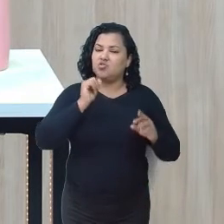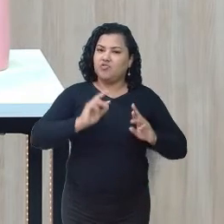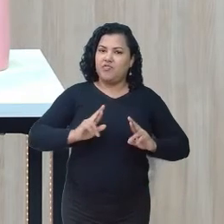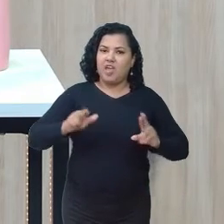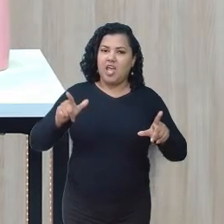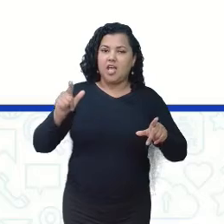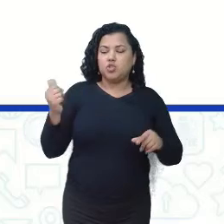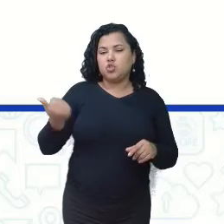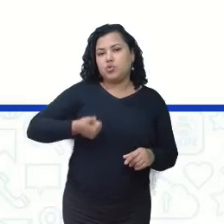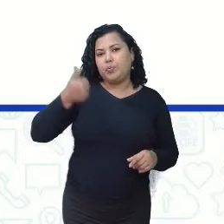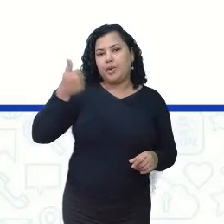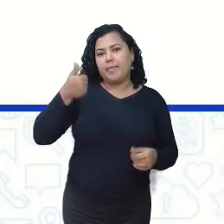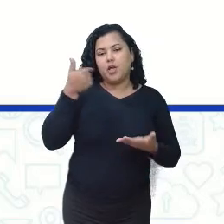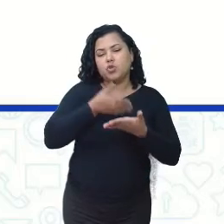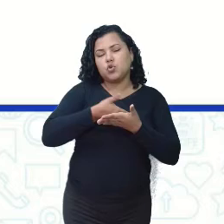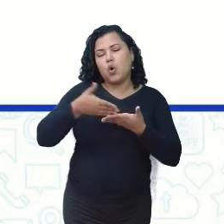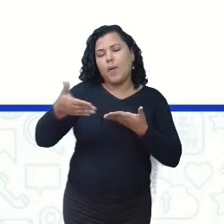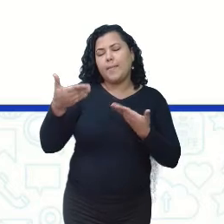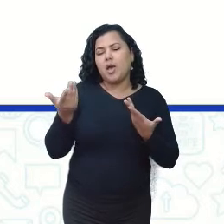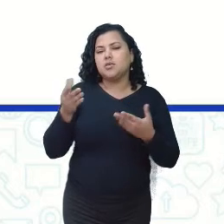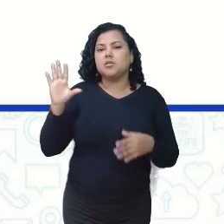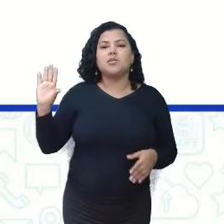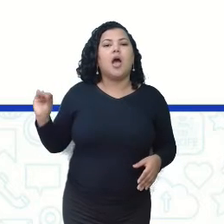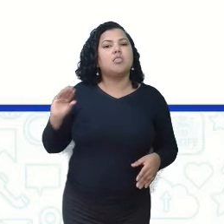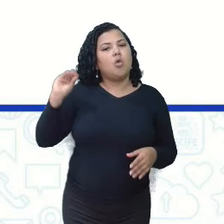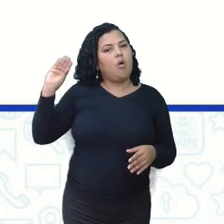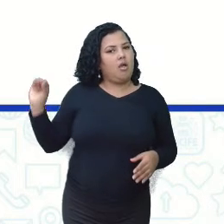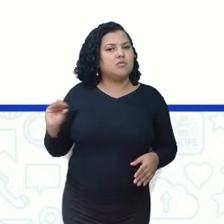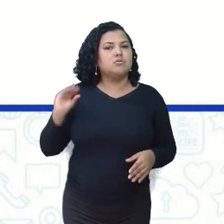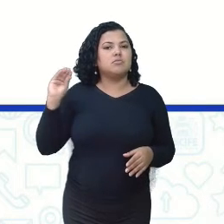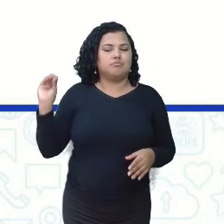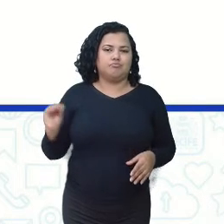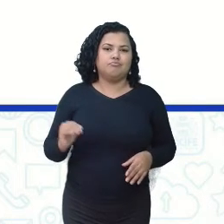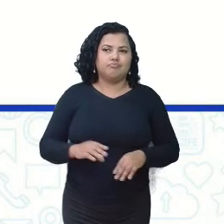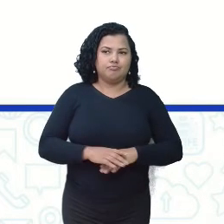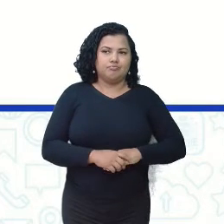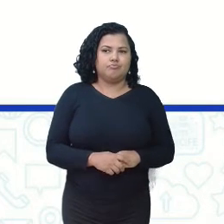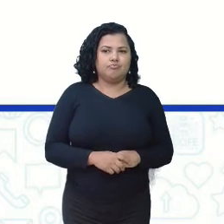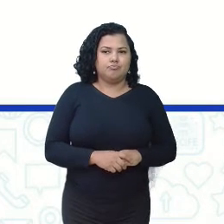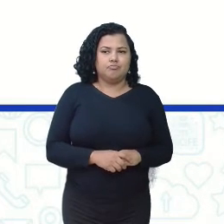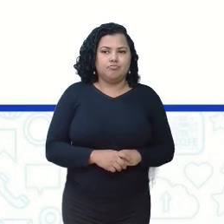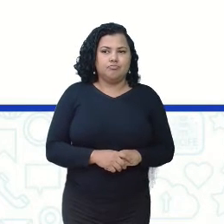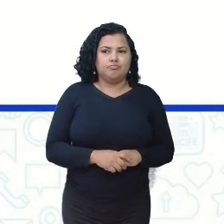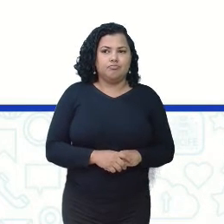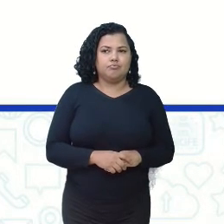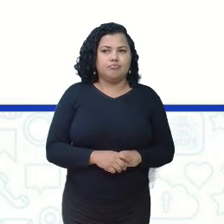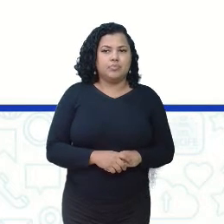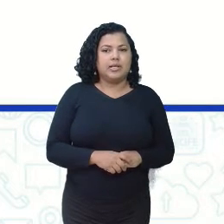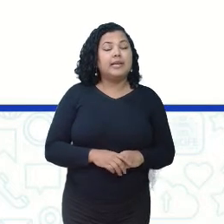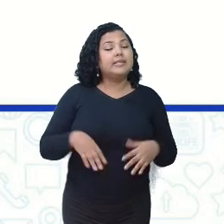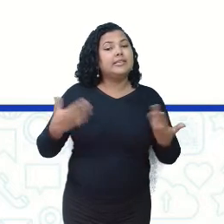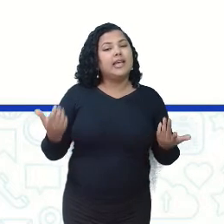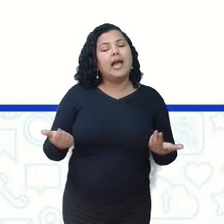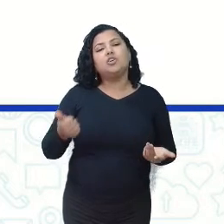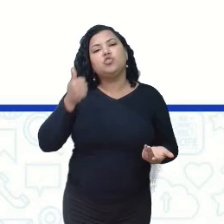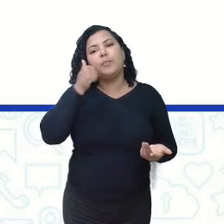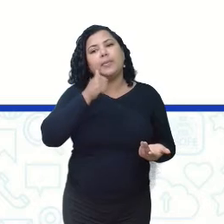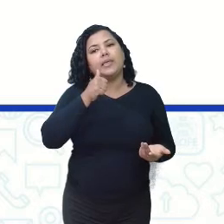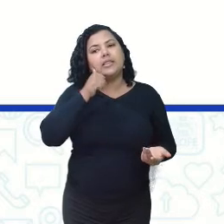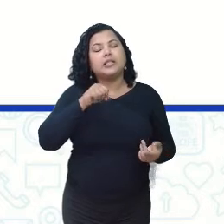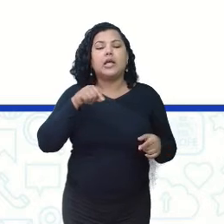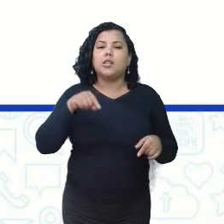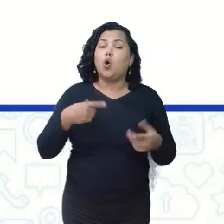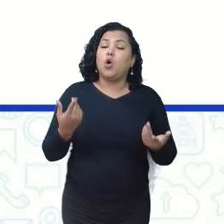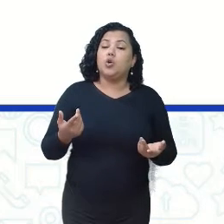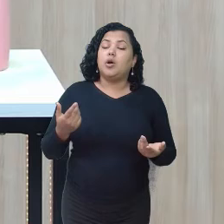primeiros gametas, nos casos os espermatozoides, eles já começam na puberdade. E as meninas já